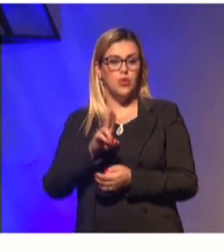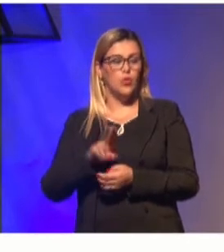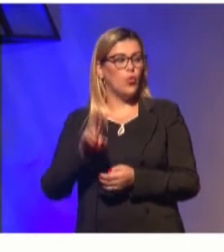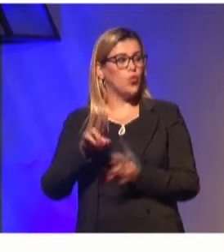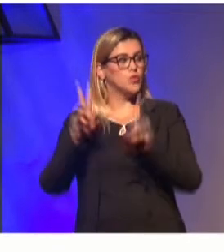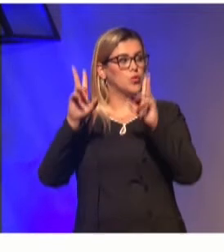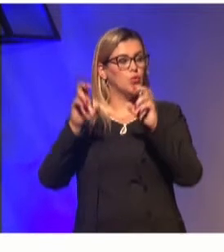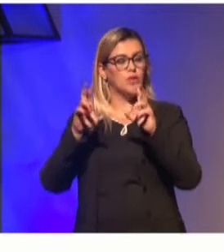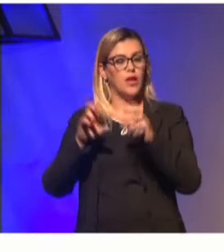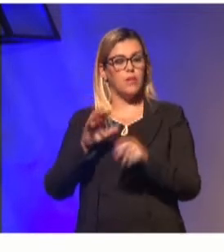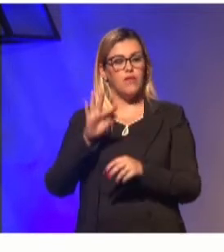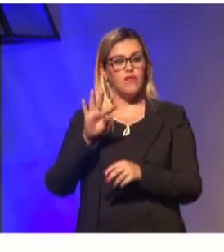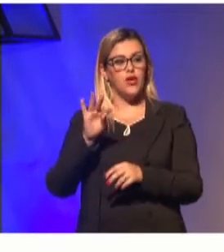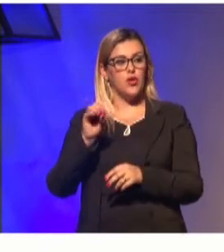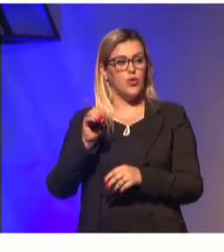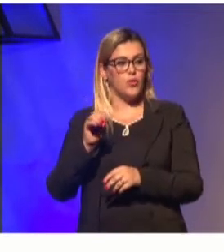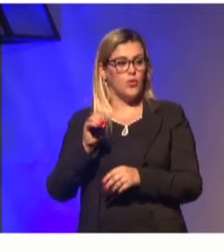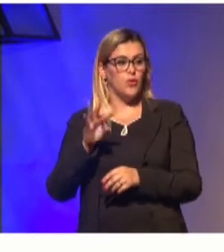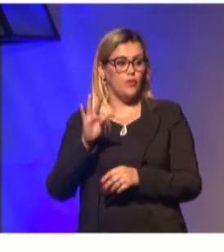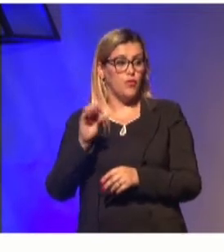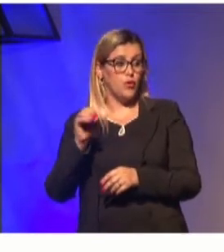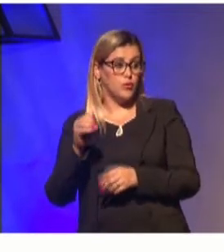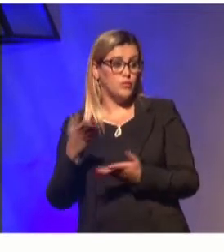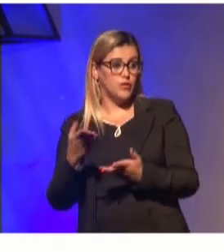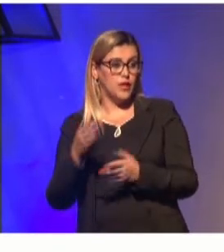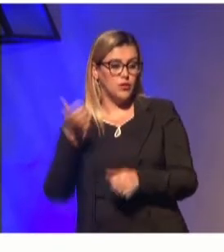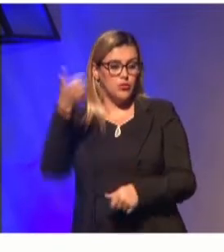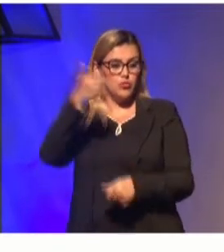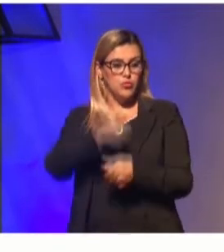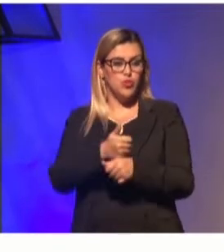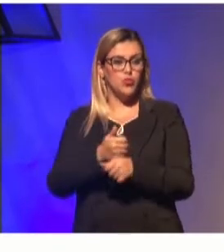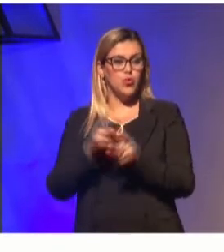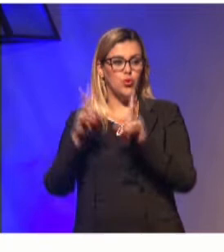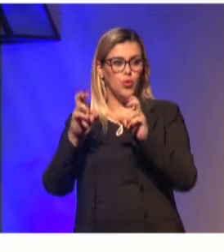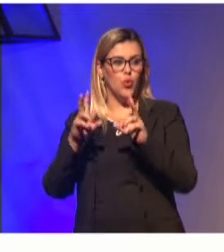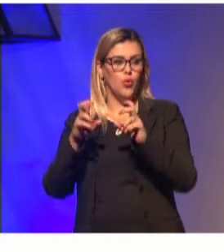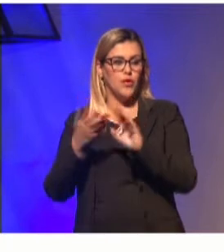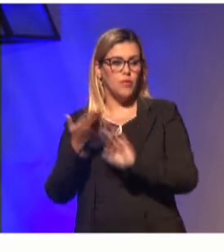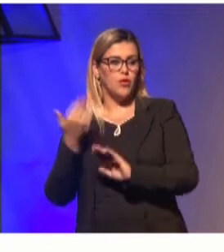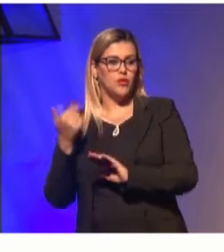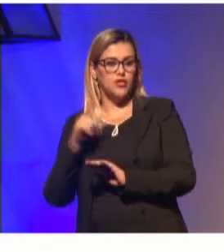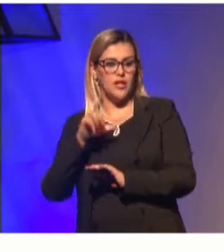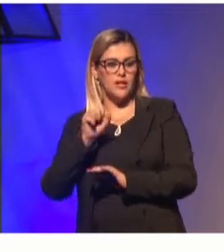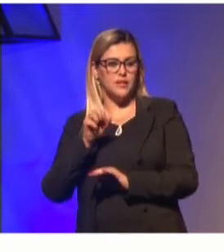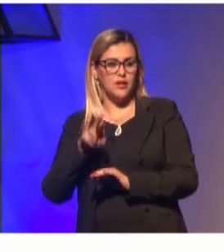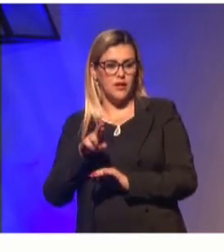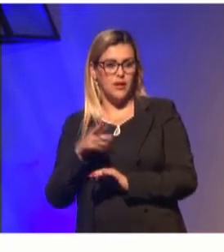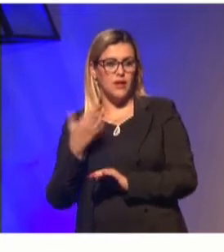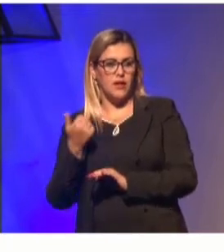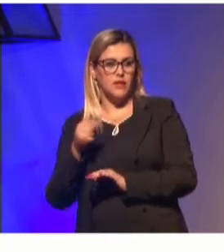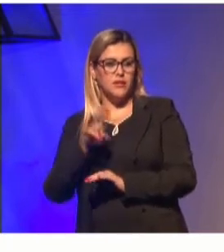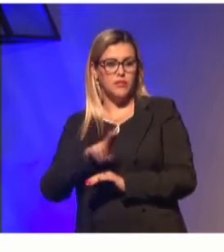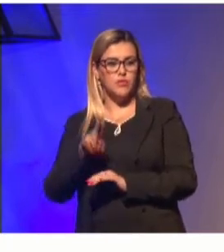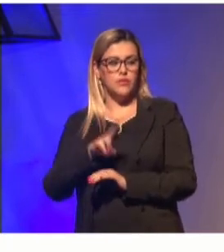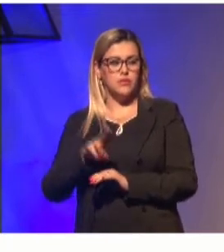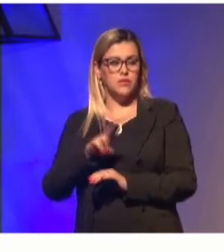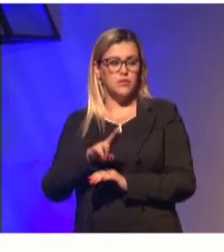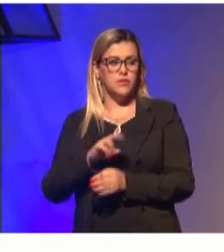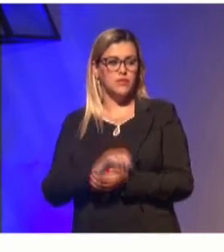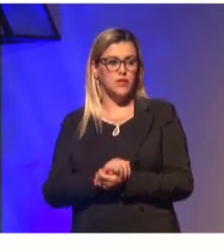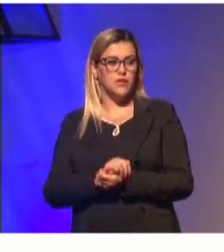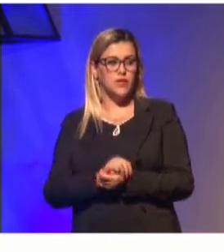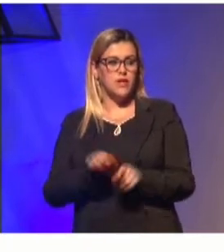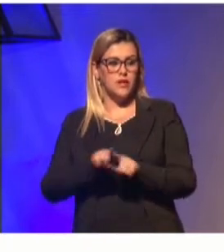aí, photobiomodulation, né, substituindo o termo laser terapia de baixa intensidade, e também, inclusive